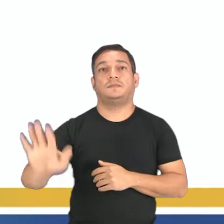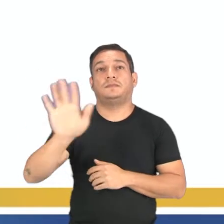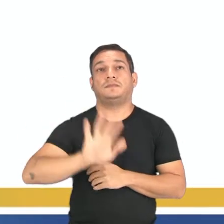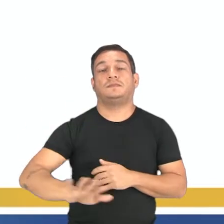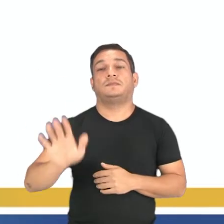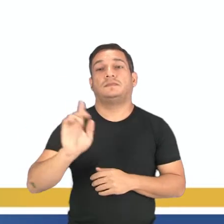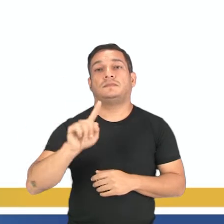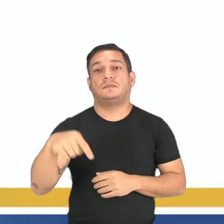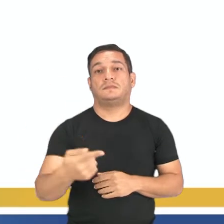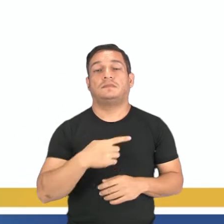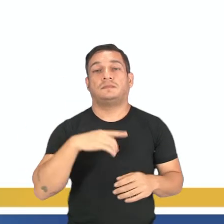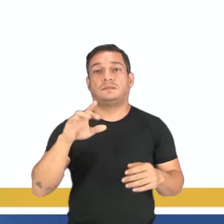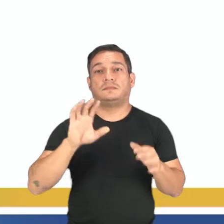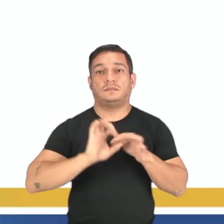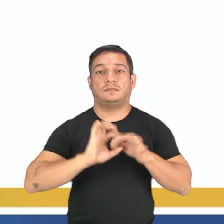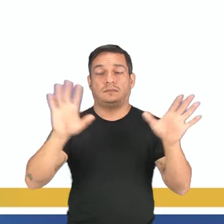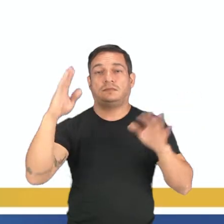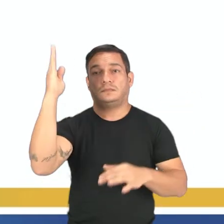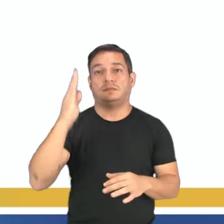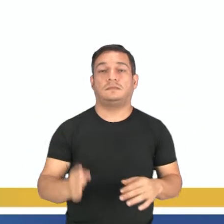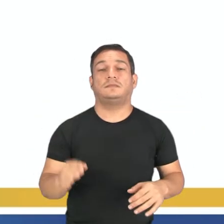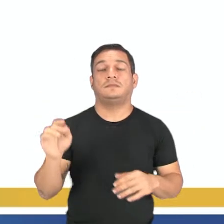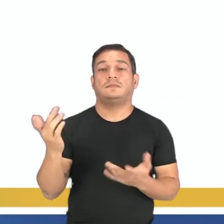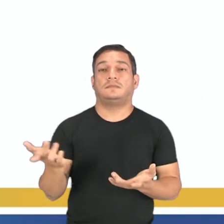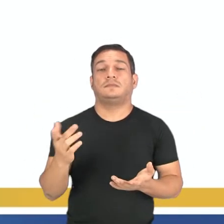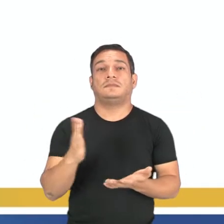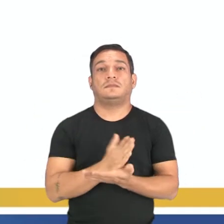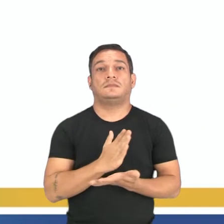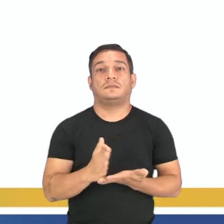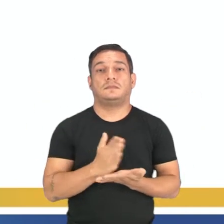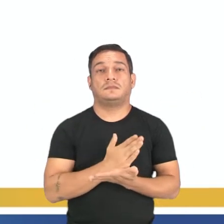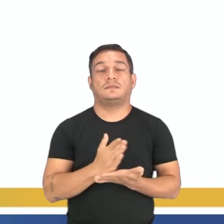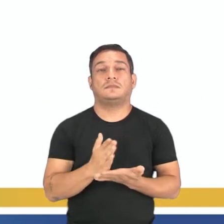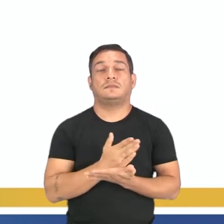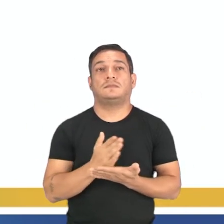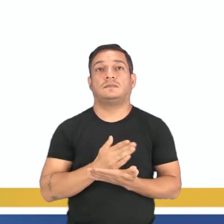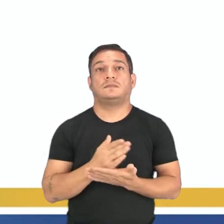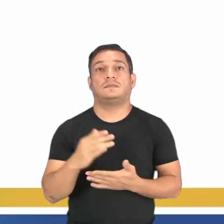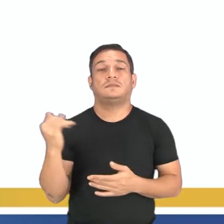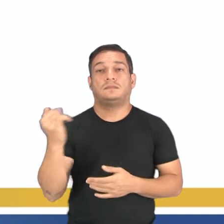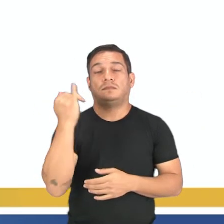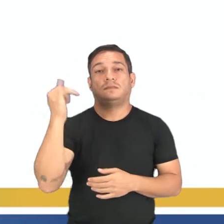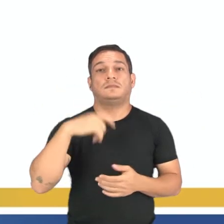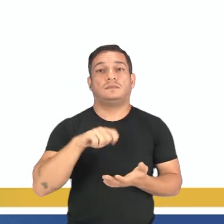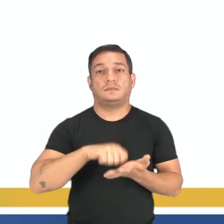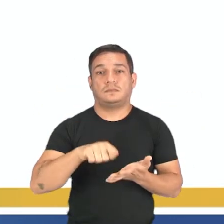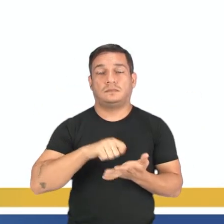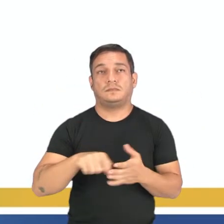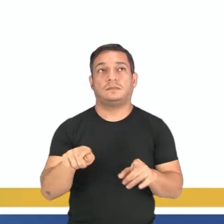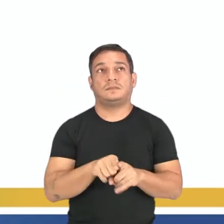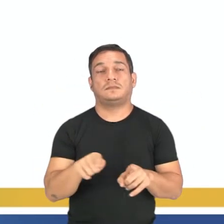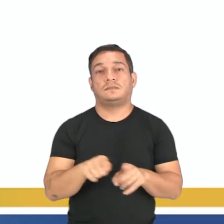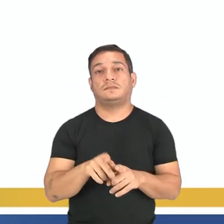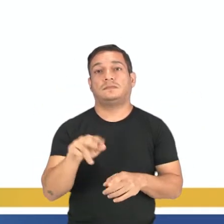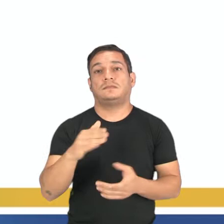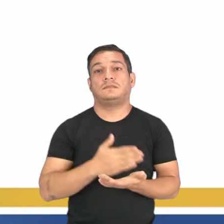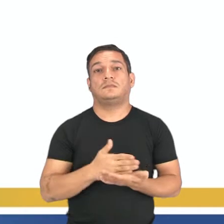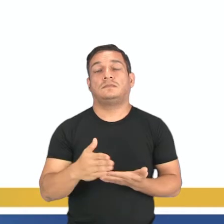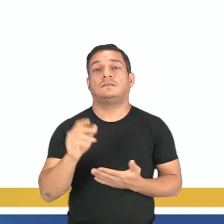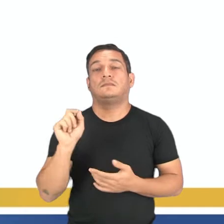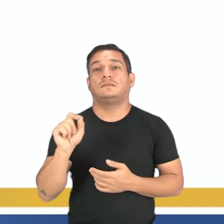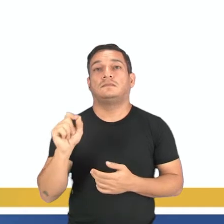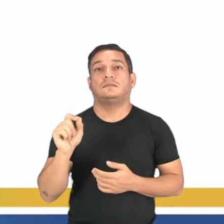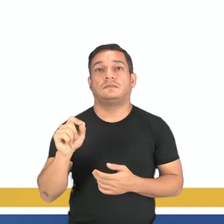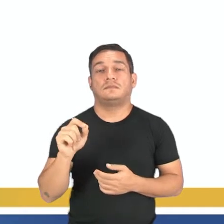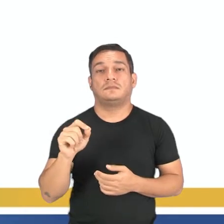seja, depois da independência, como a gente viu, alguns importantes escritores, né, vão começar